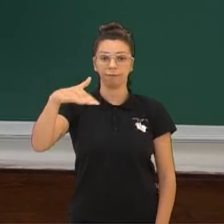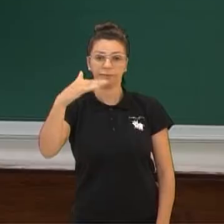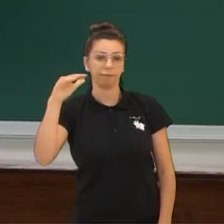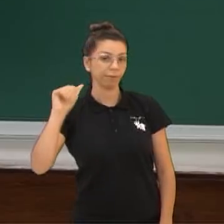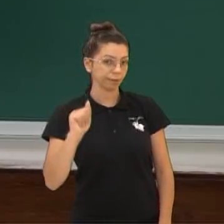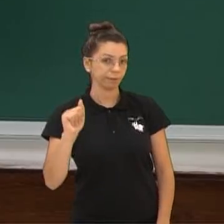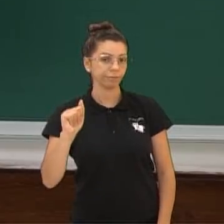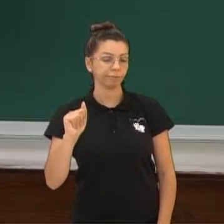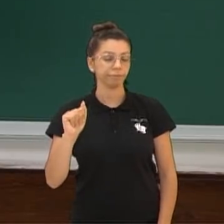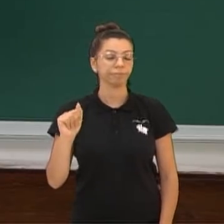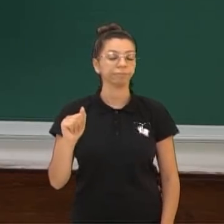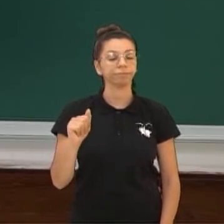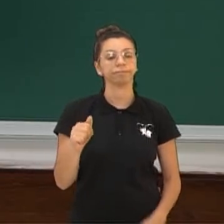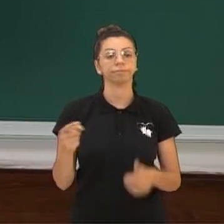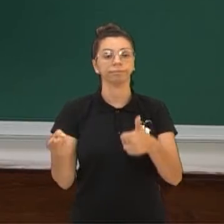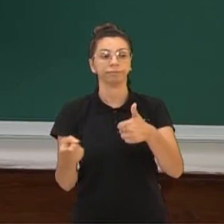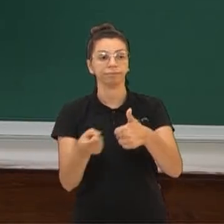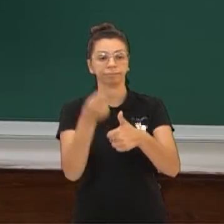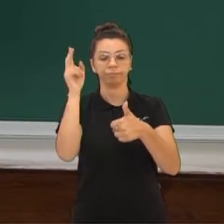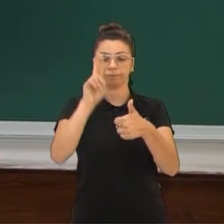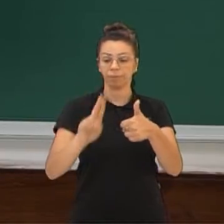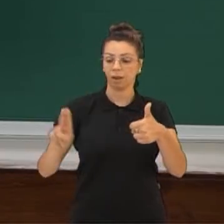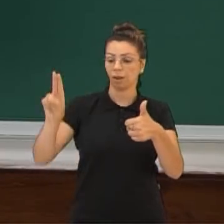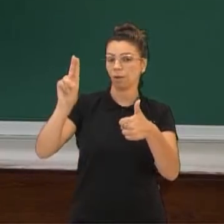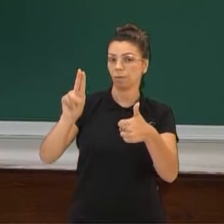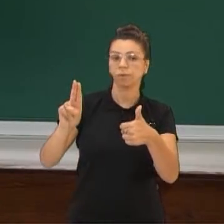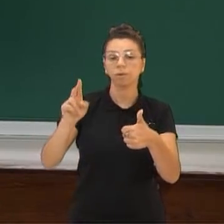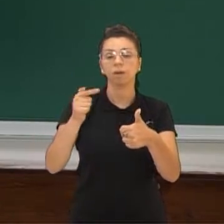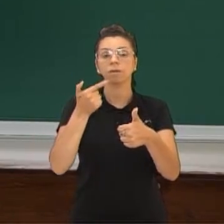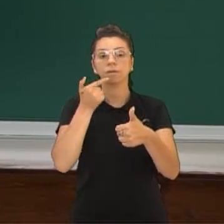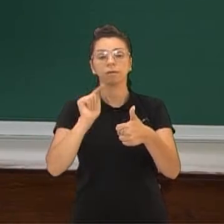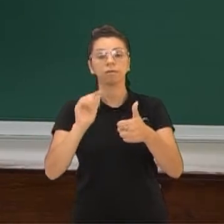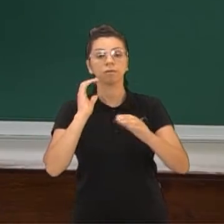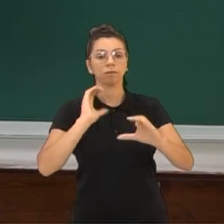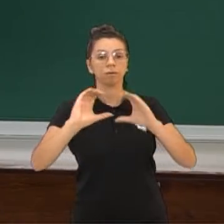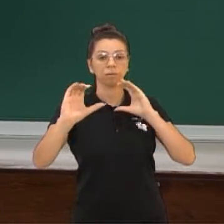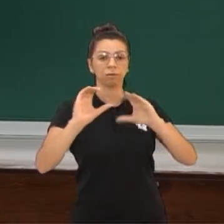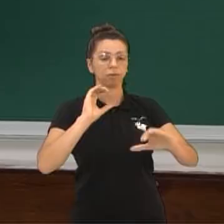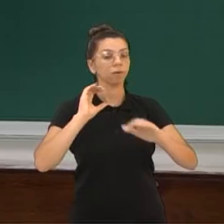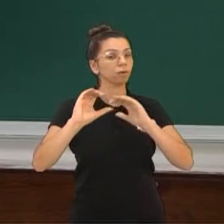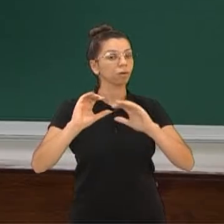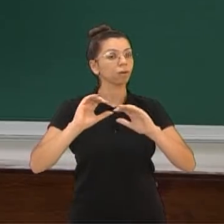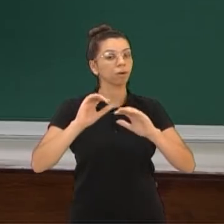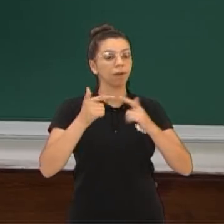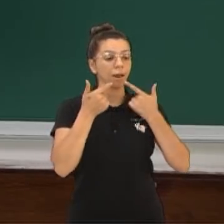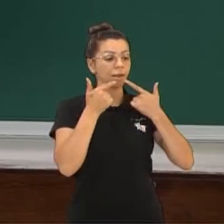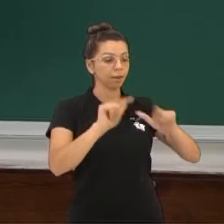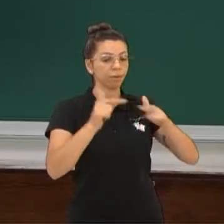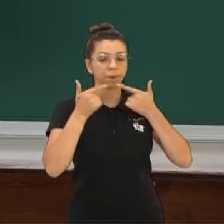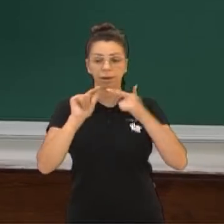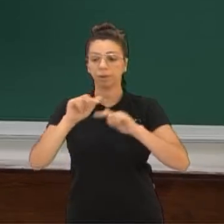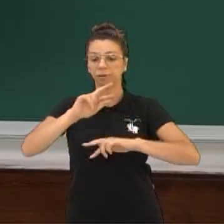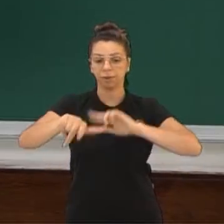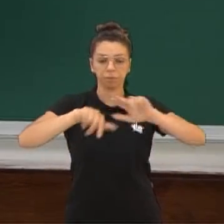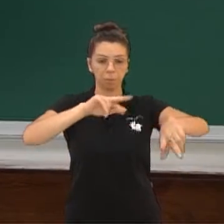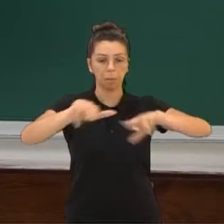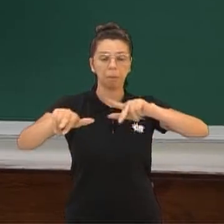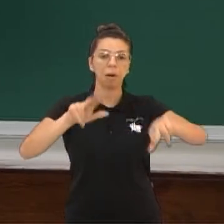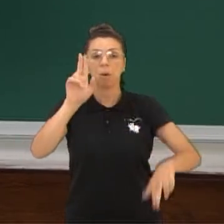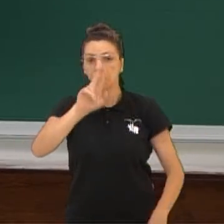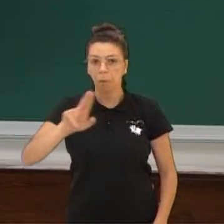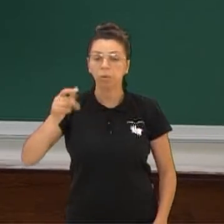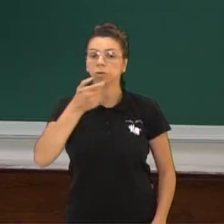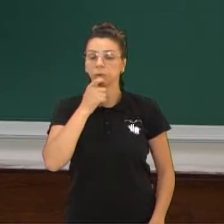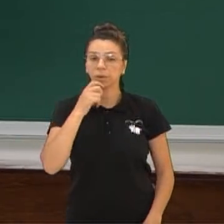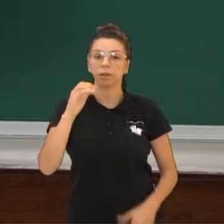Letter A. É uma língua usada como meio de comunicação entre pessoas que falam diferentes idiomas. É